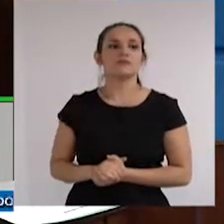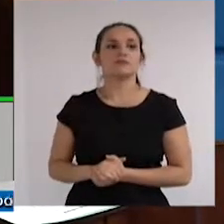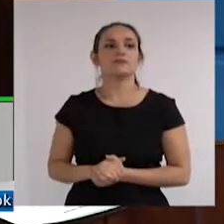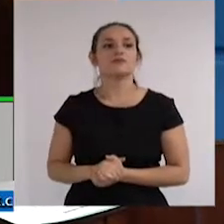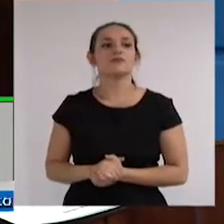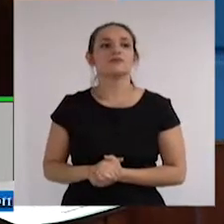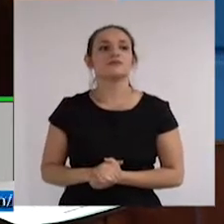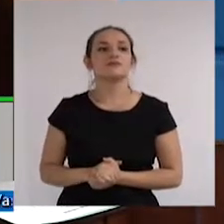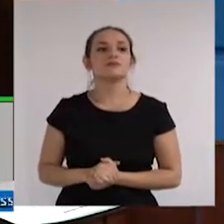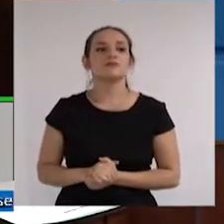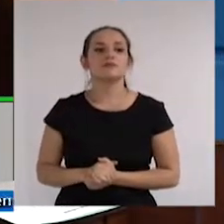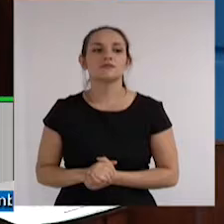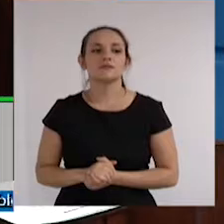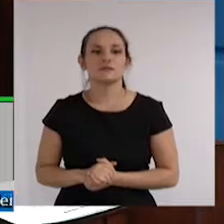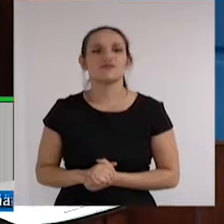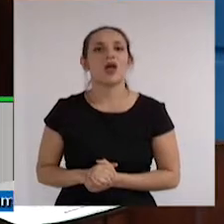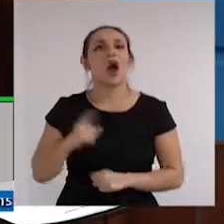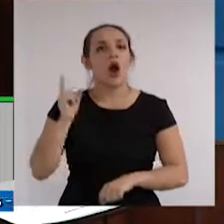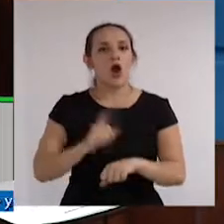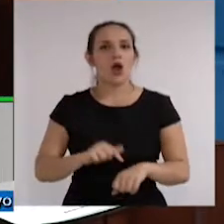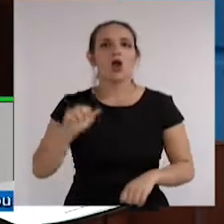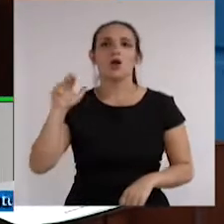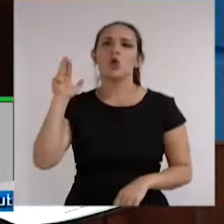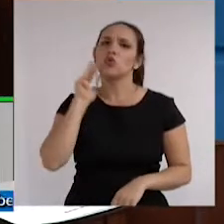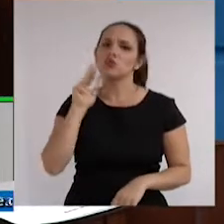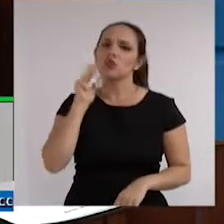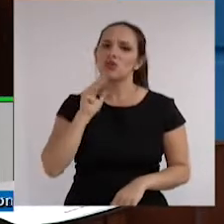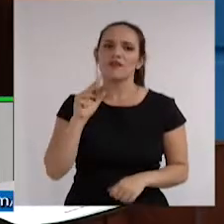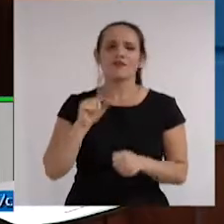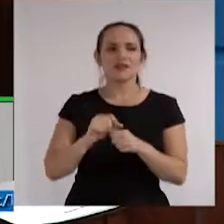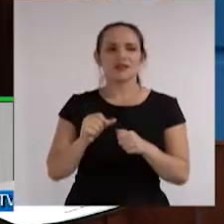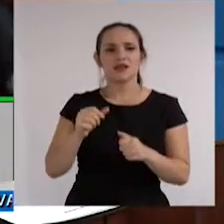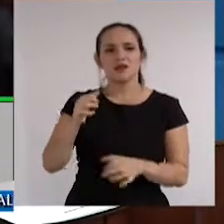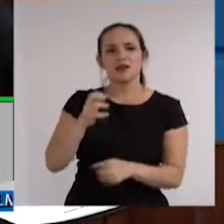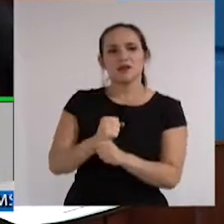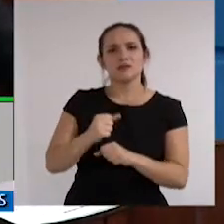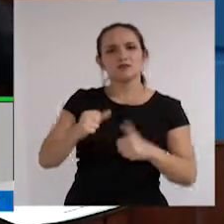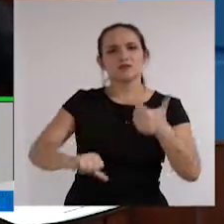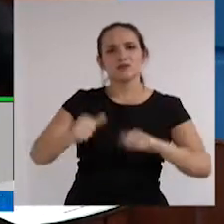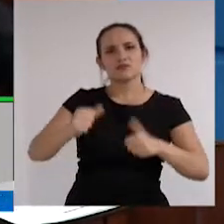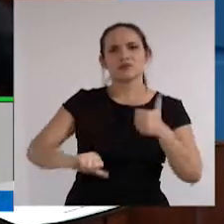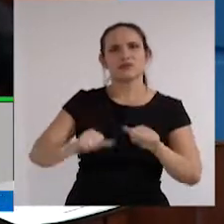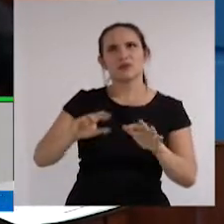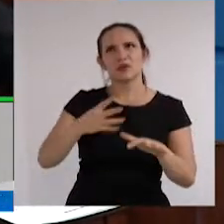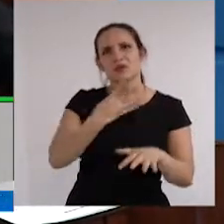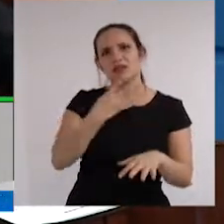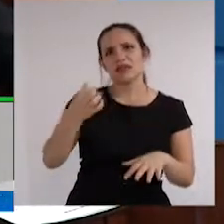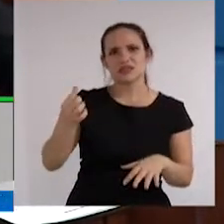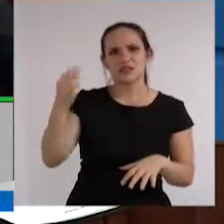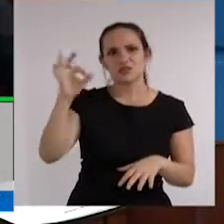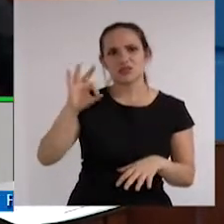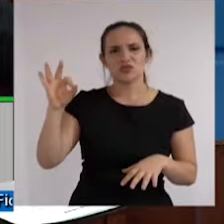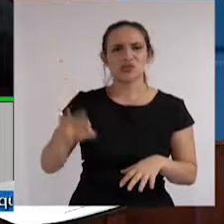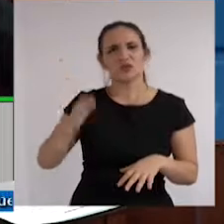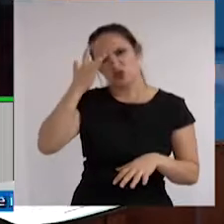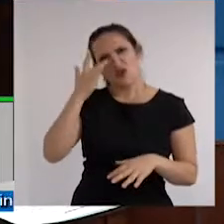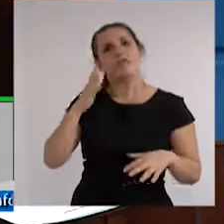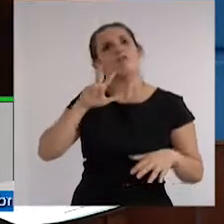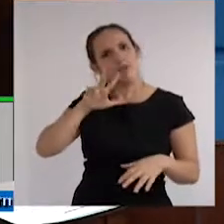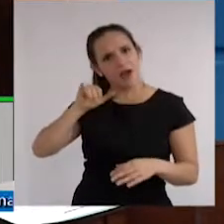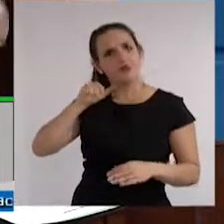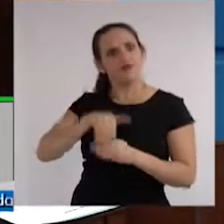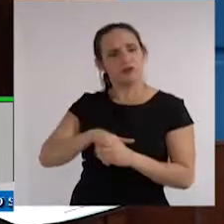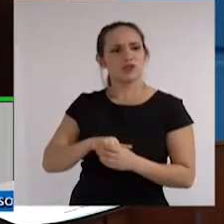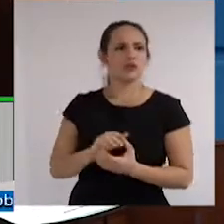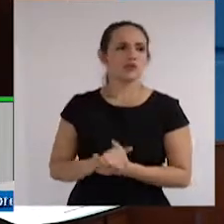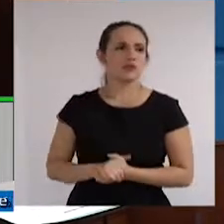segundo turno, ele ganha de todos, com 44, 45, 46%. Está preso. E ele